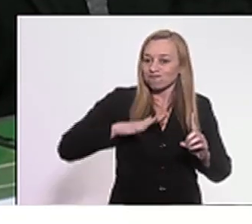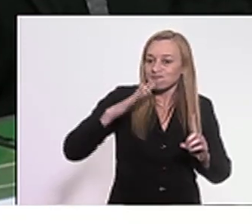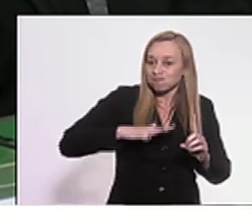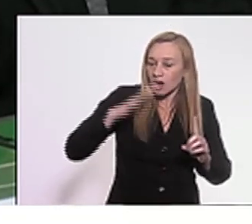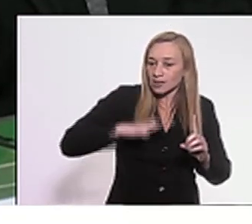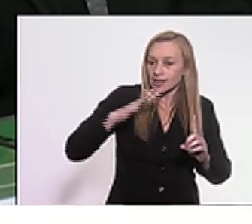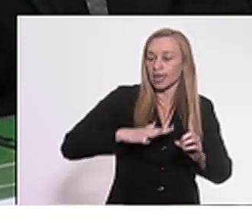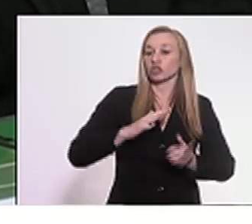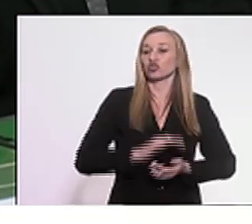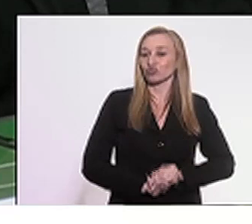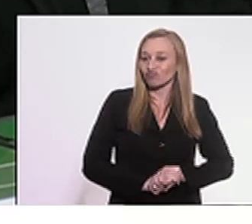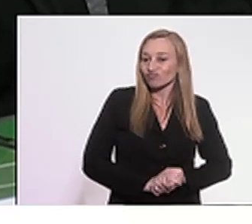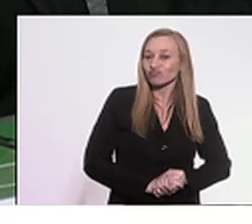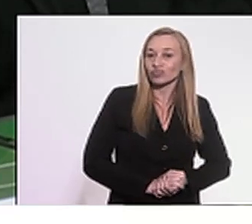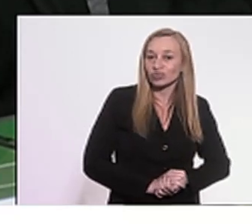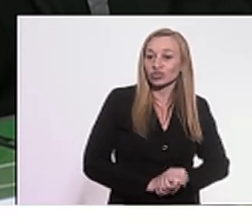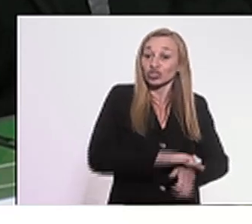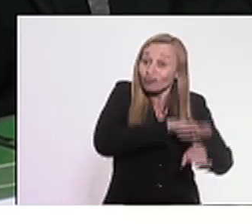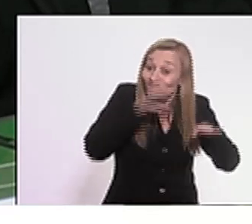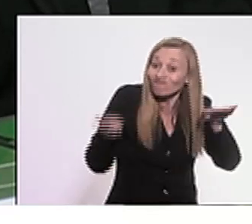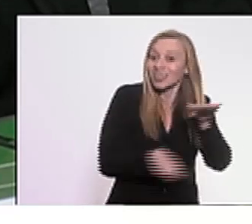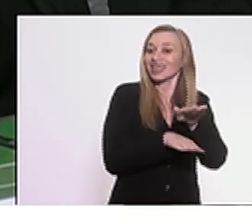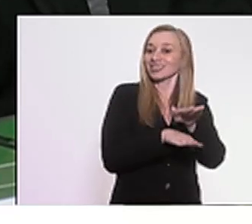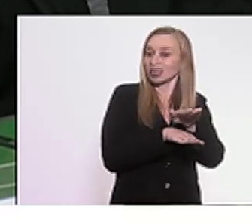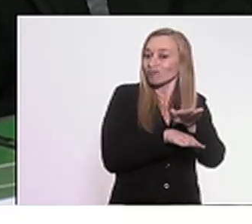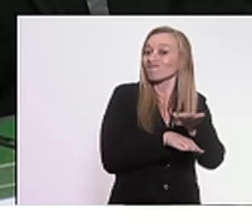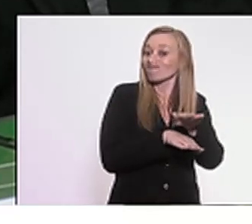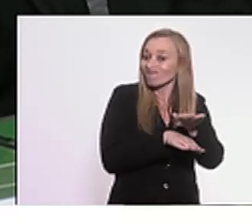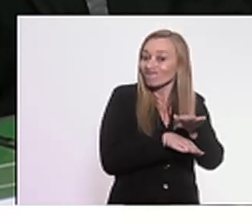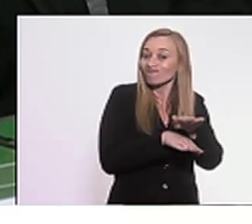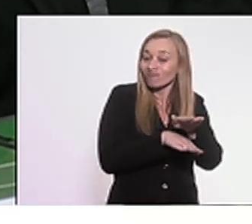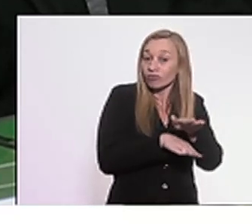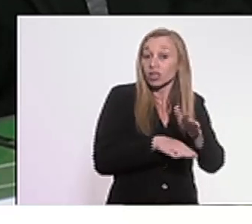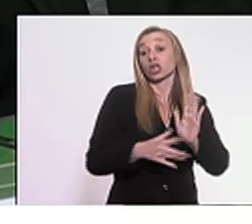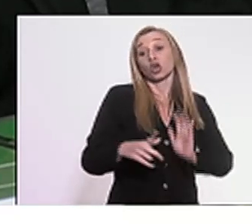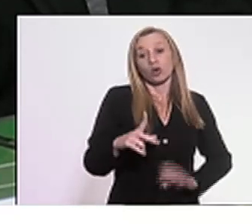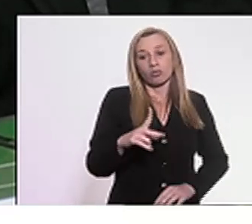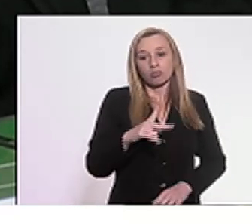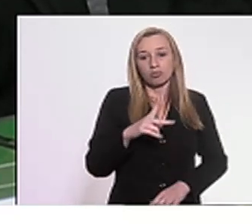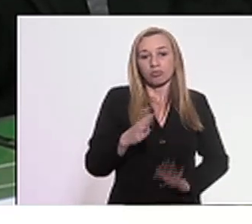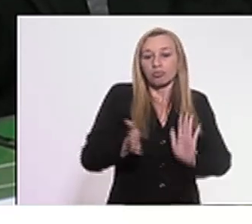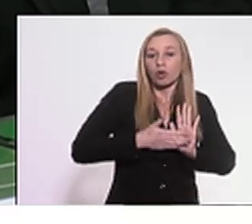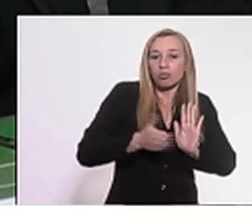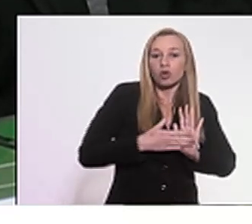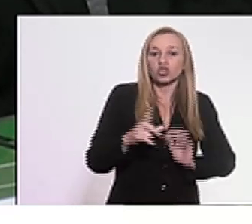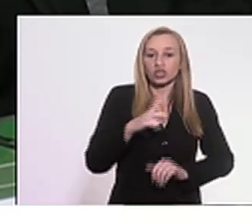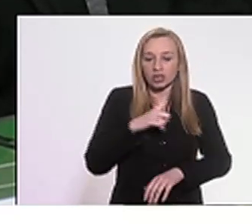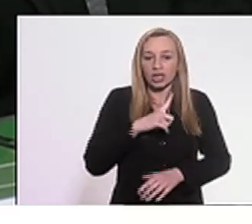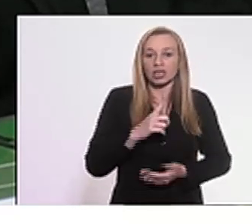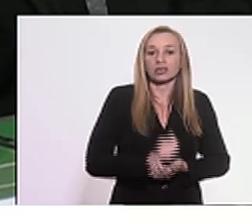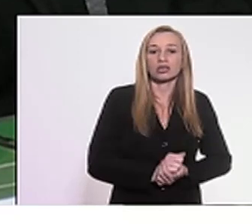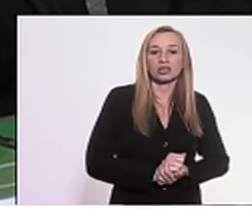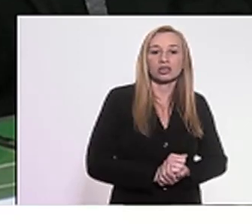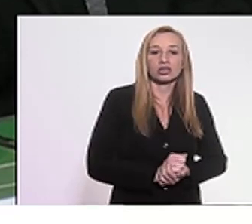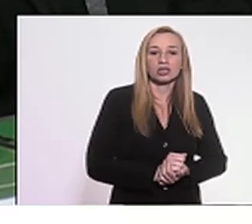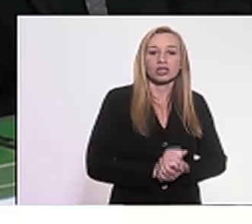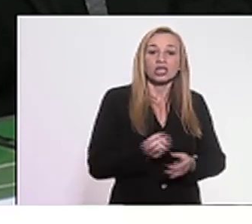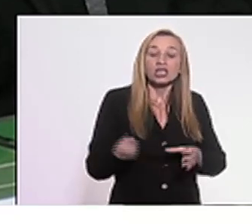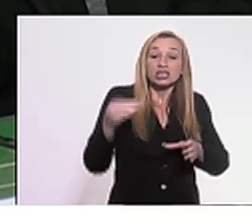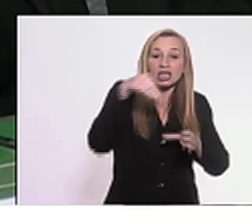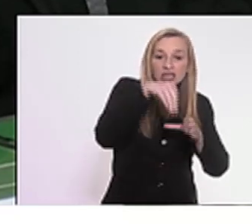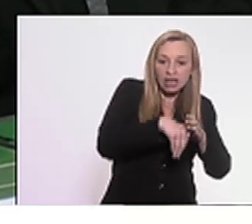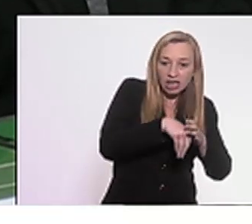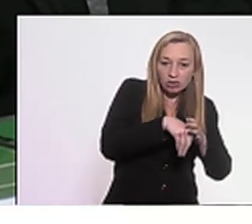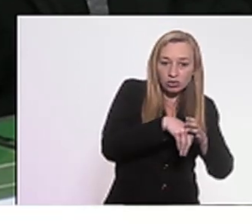de assédio, esses tipos de humilhações. Então, eu proponho que tenha um ranking virtual dentro da página